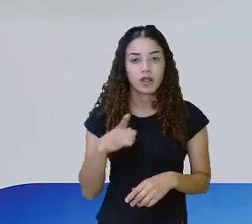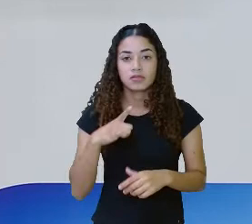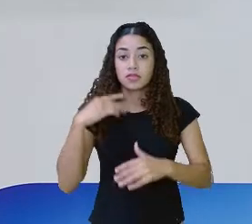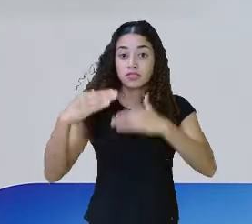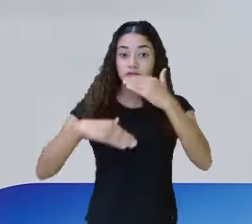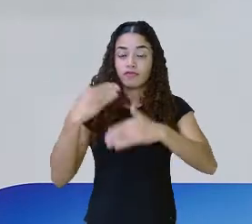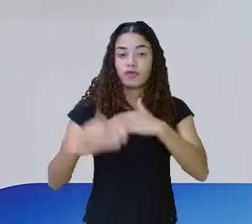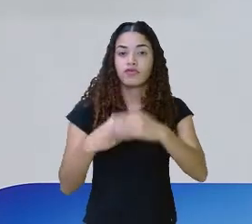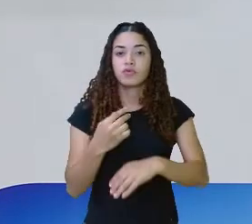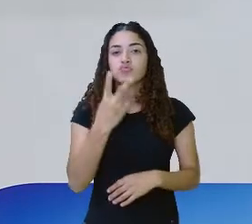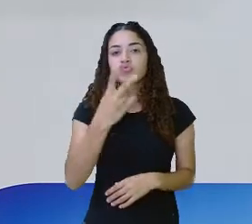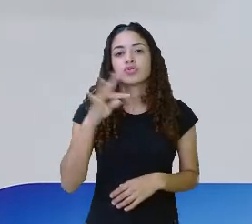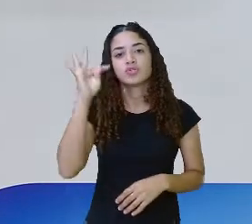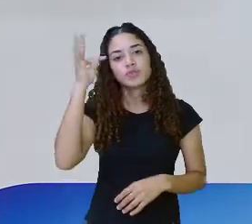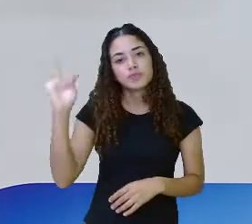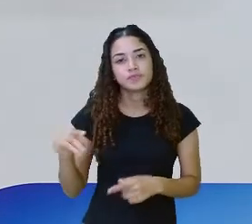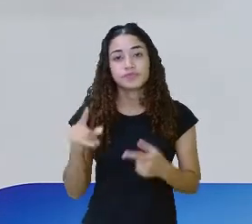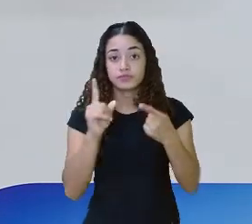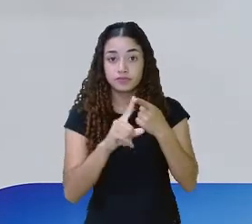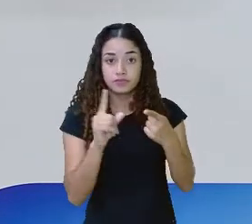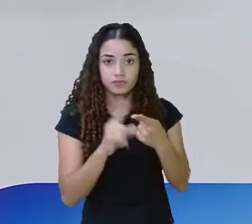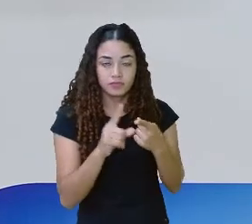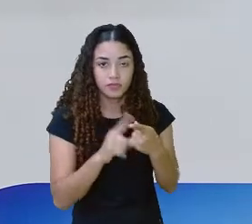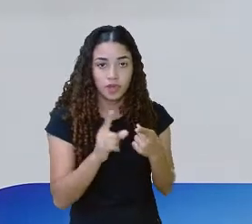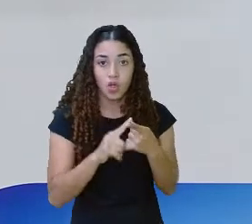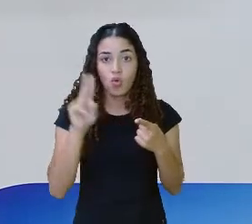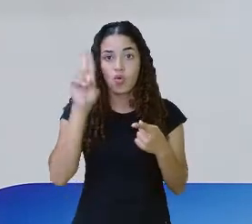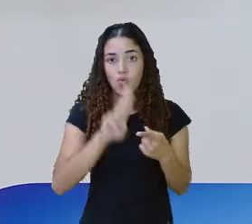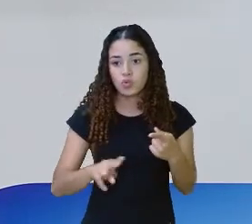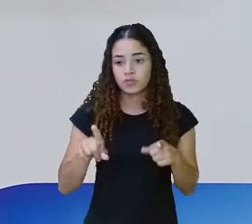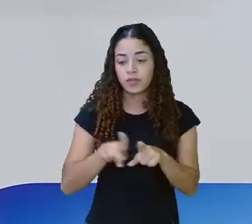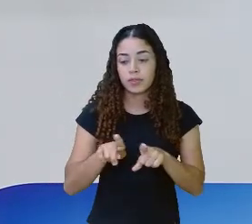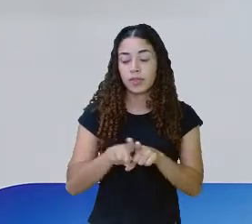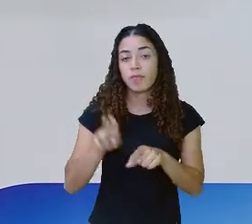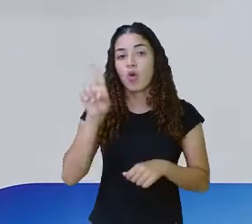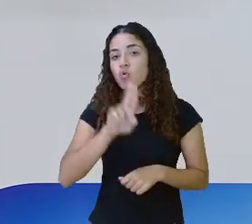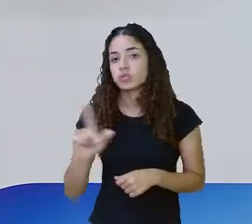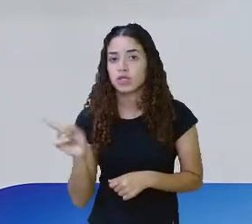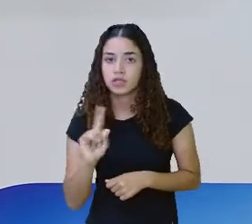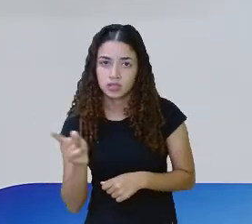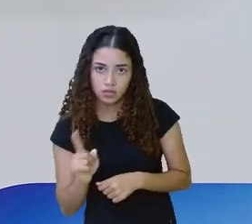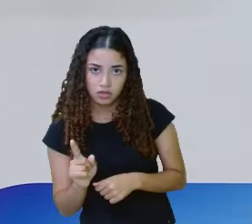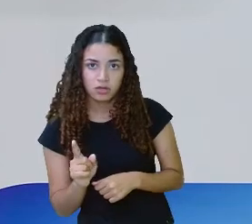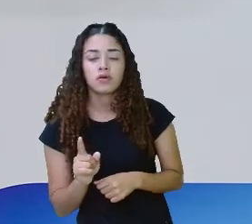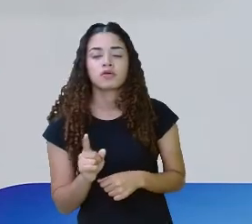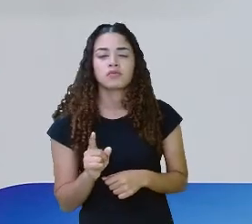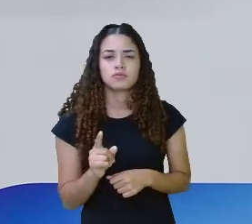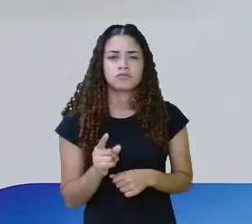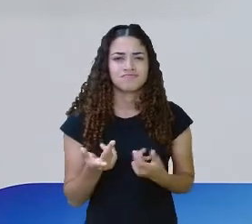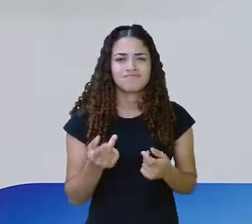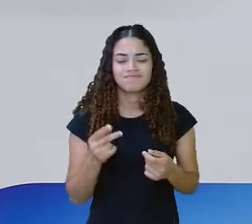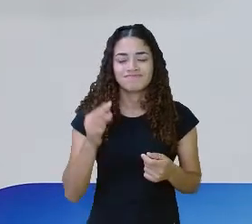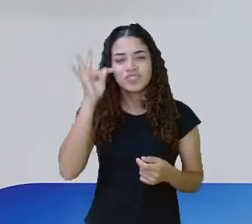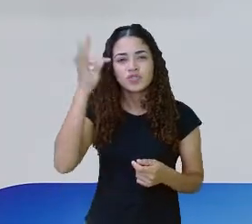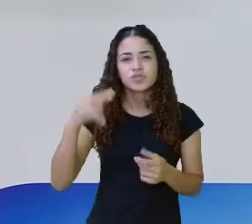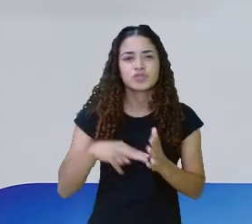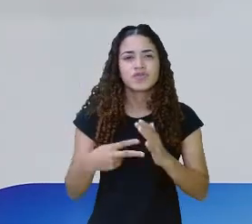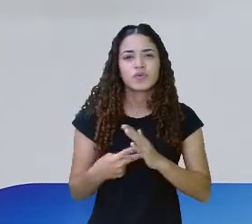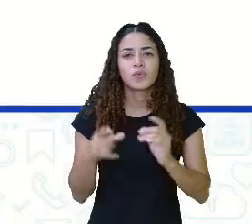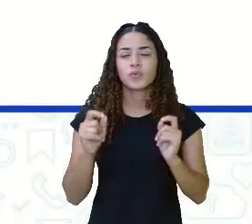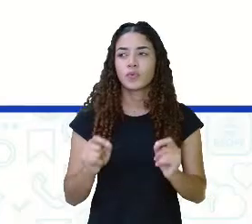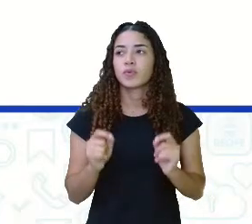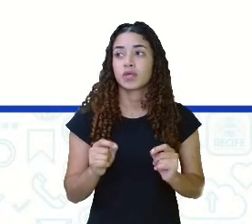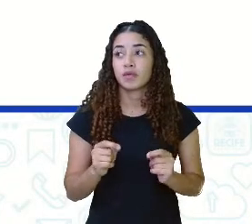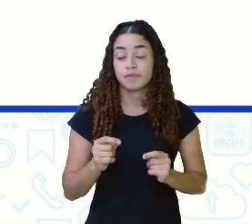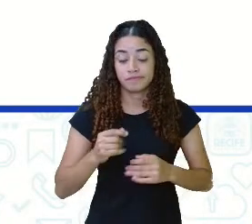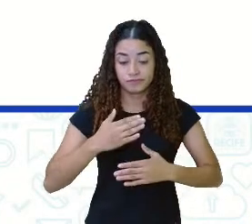teorias. Uma delas é a lei do uso e desuso. Então vamos ver aí o que essa teoria diz pra gente. Olha, partes